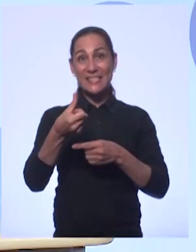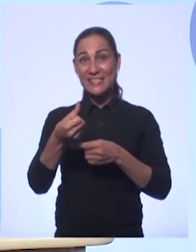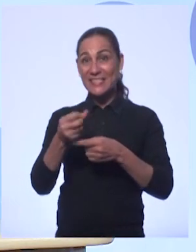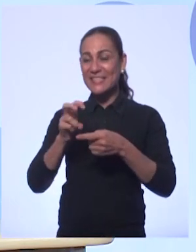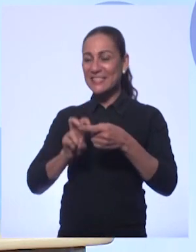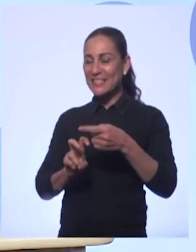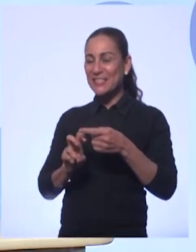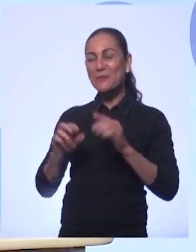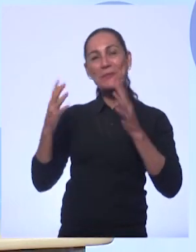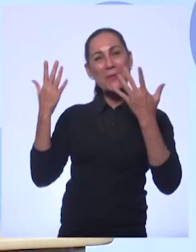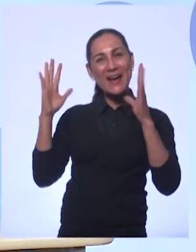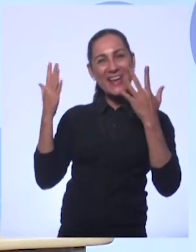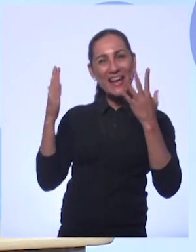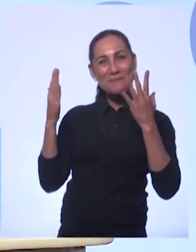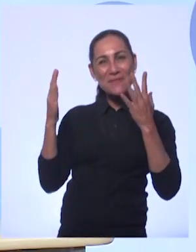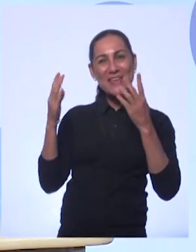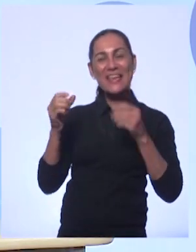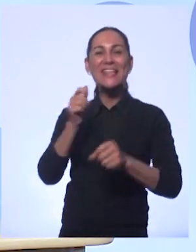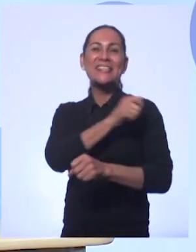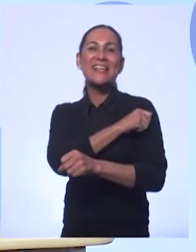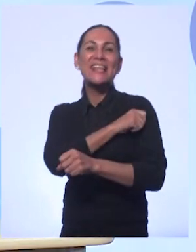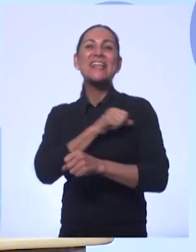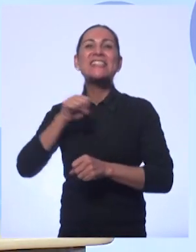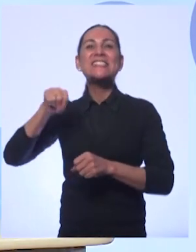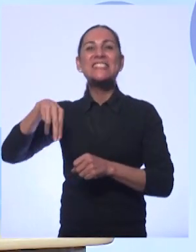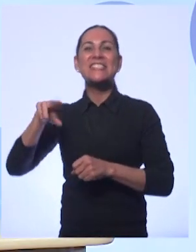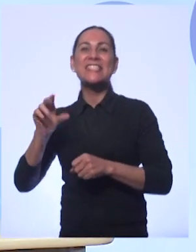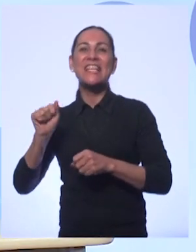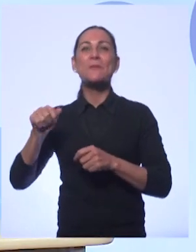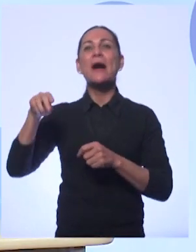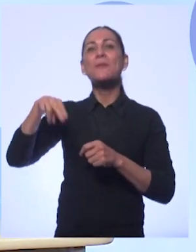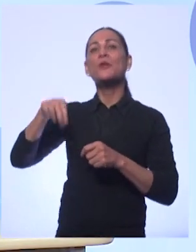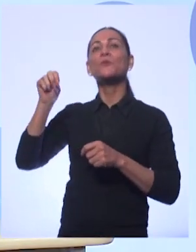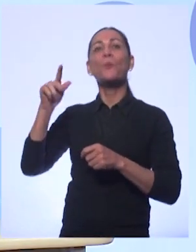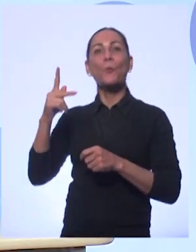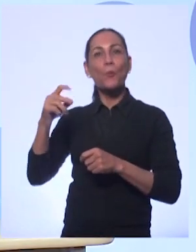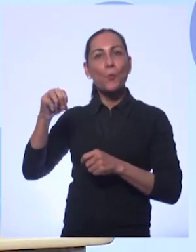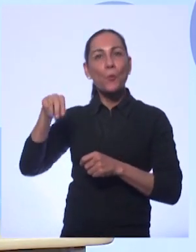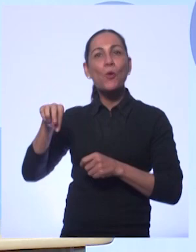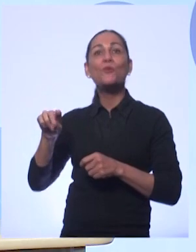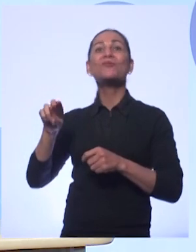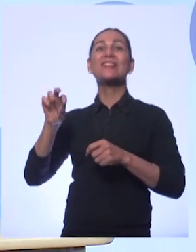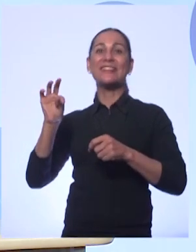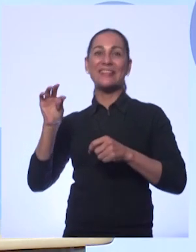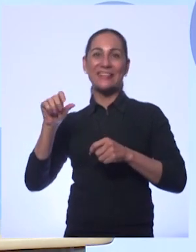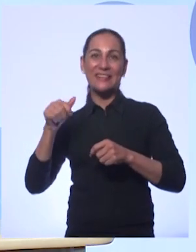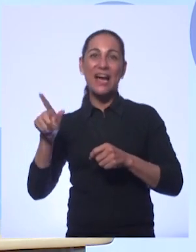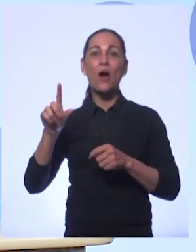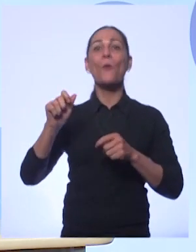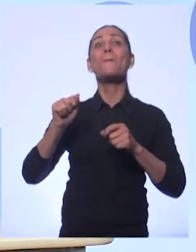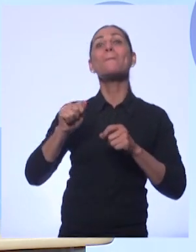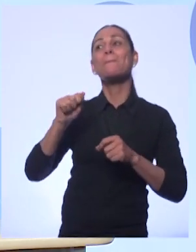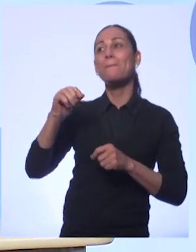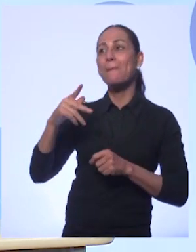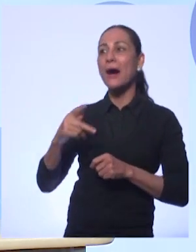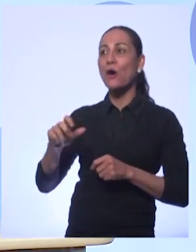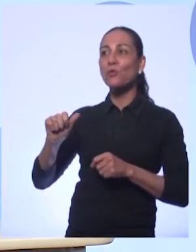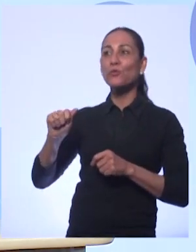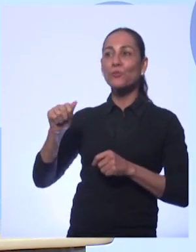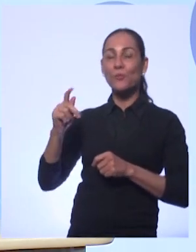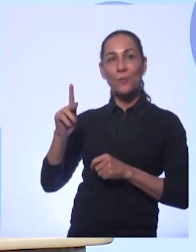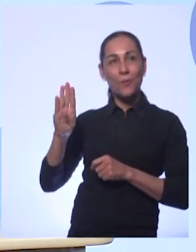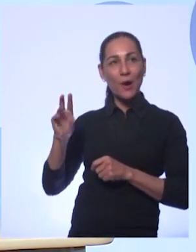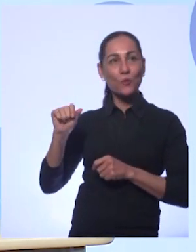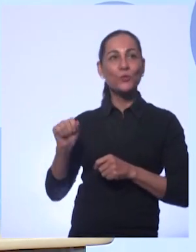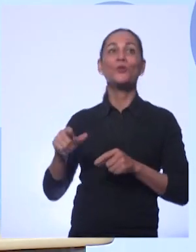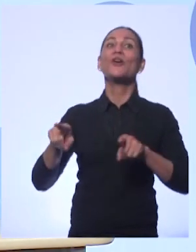Parabéns, alunos lá de Pariquera Sul, Santa Bárbara do Oeste, Pontal. Marília, Bauru e São Vicente.